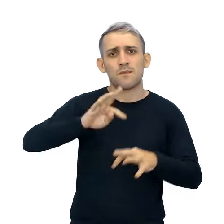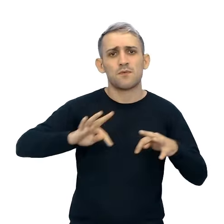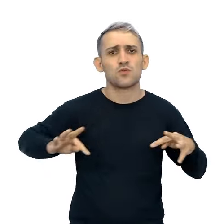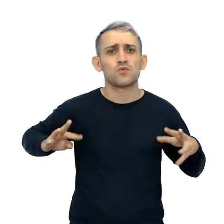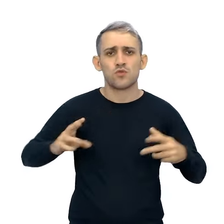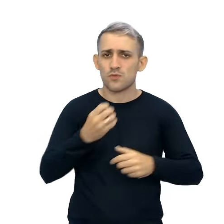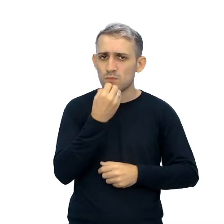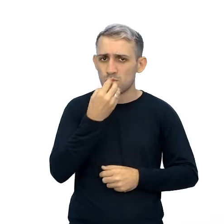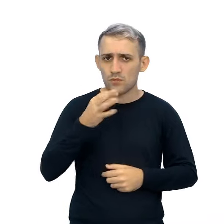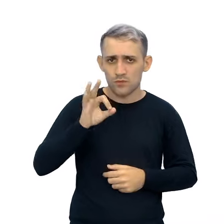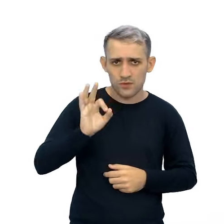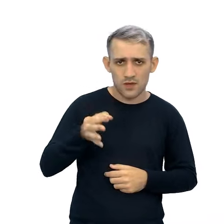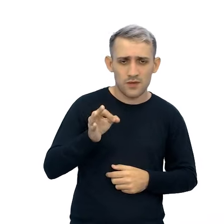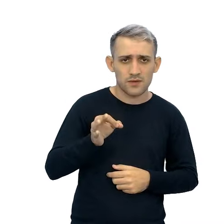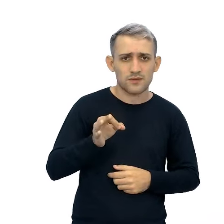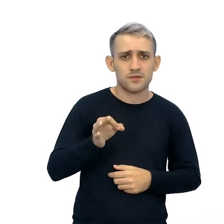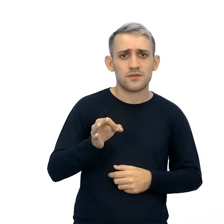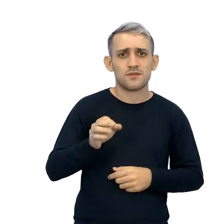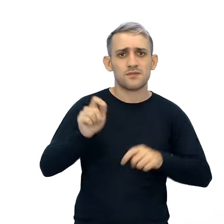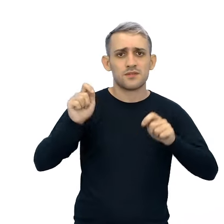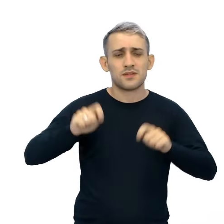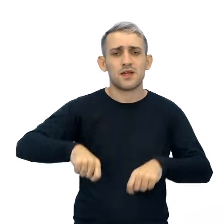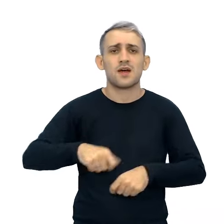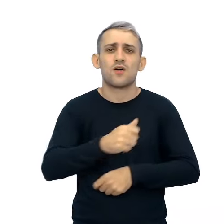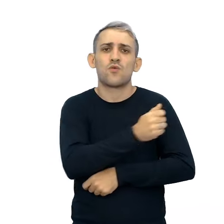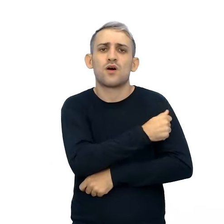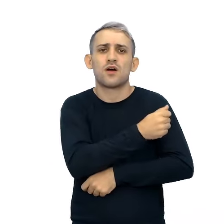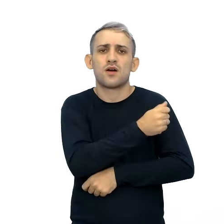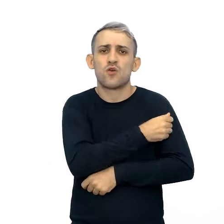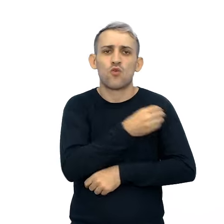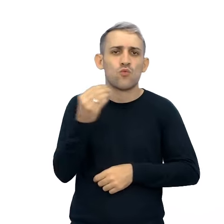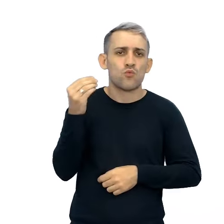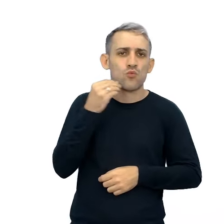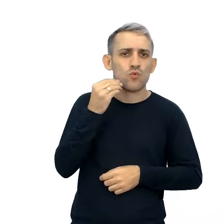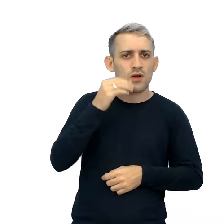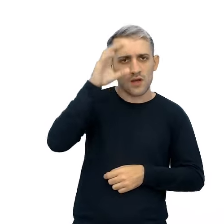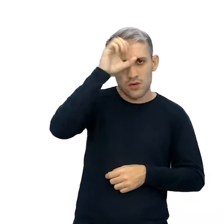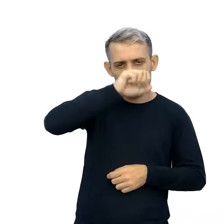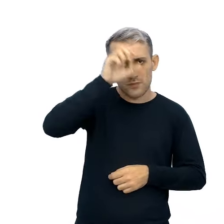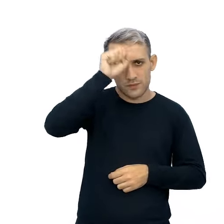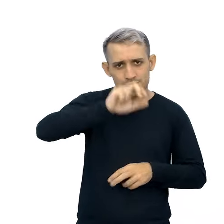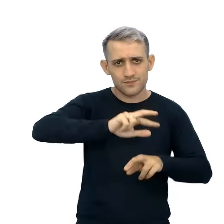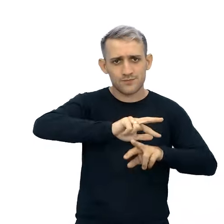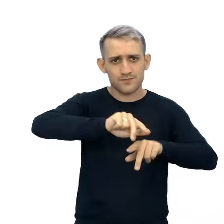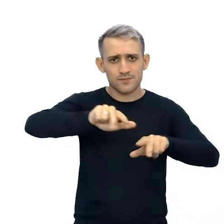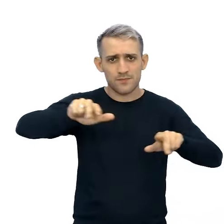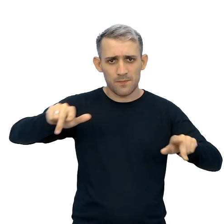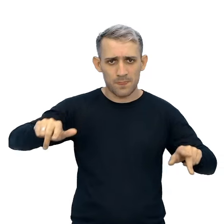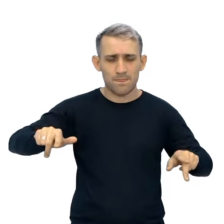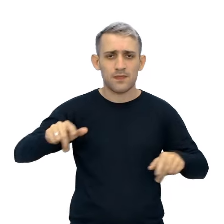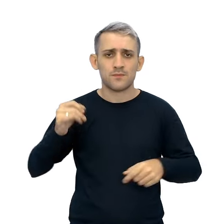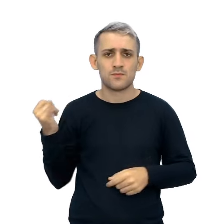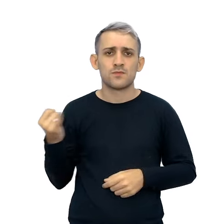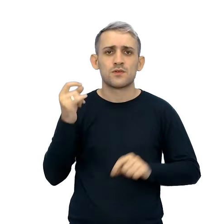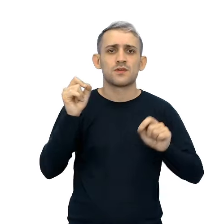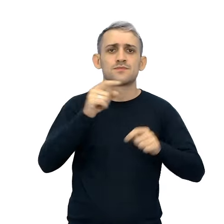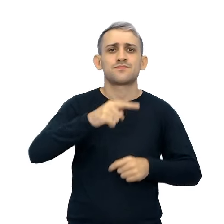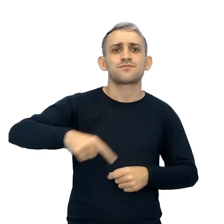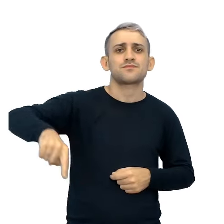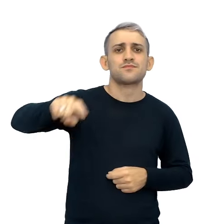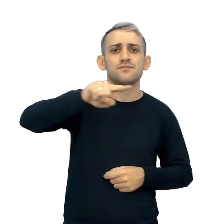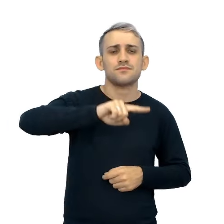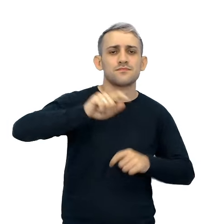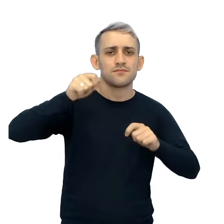eficácia possível, garantindo aos estudantes oportunidades de aprendizagens diversas. Não é? Então, é importante demais que